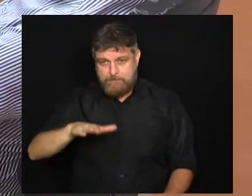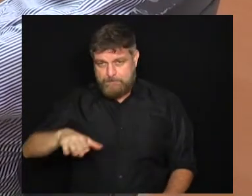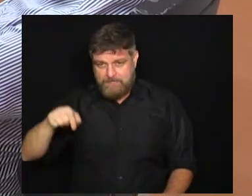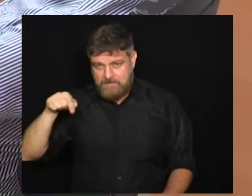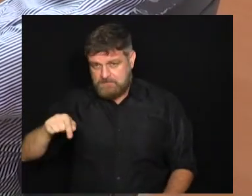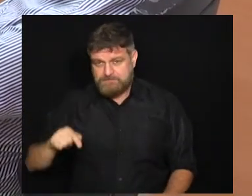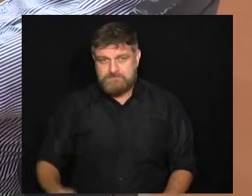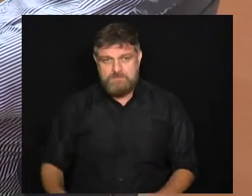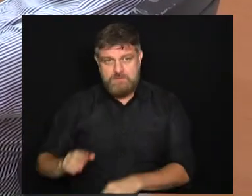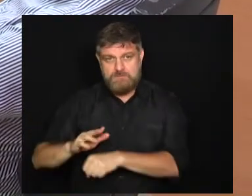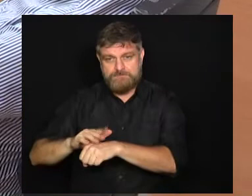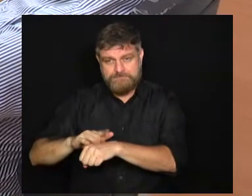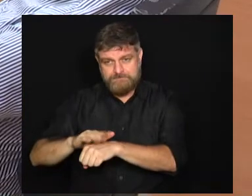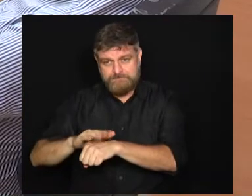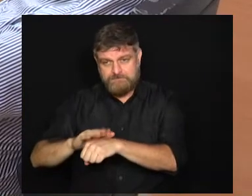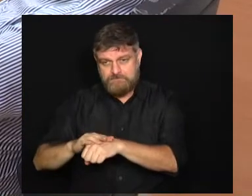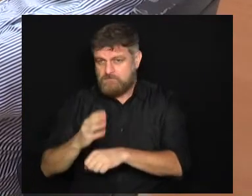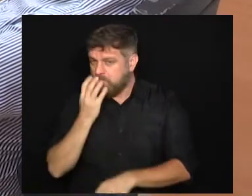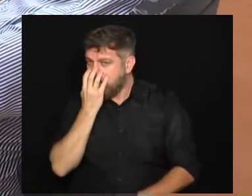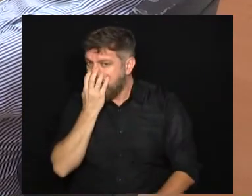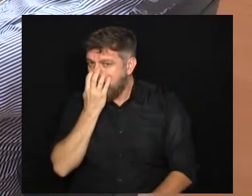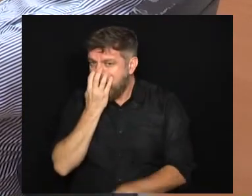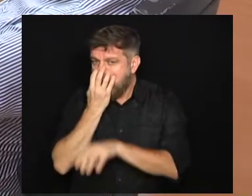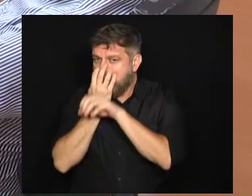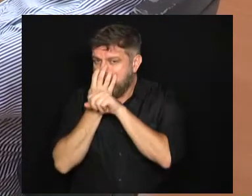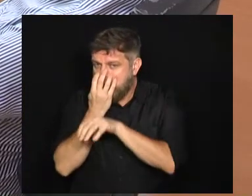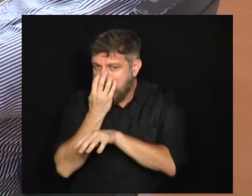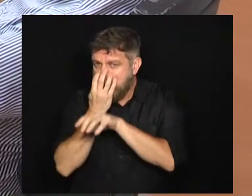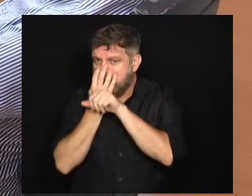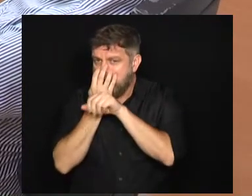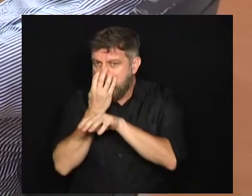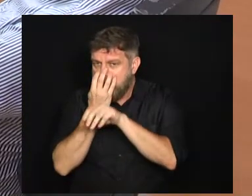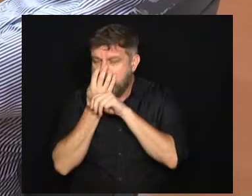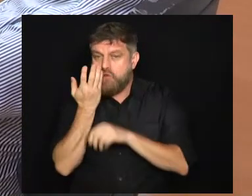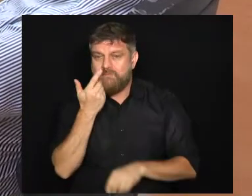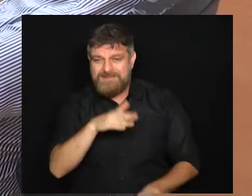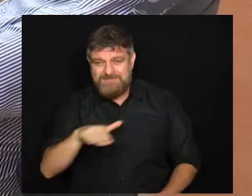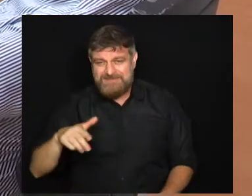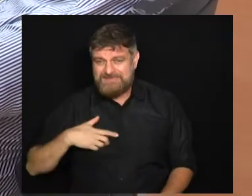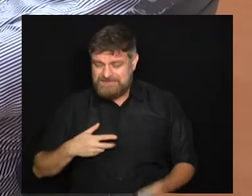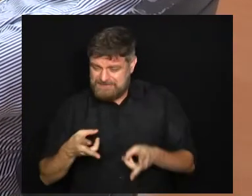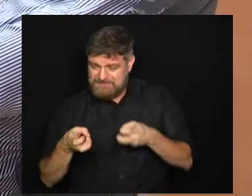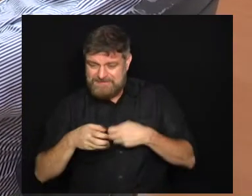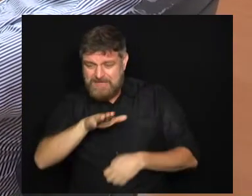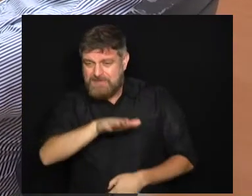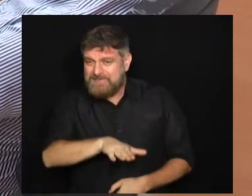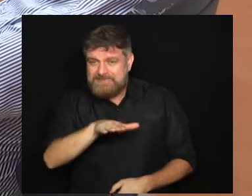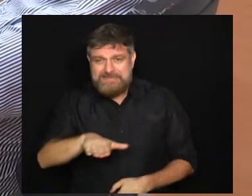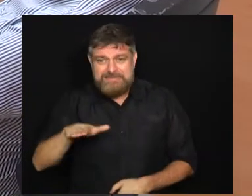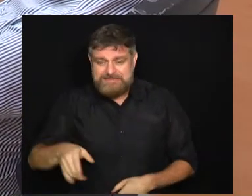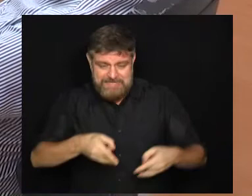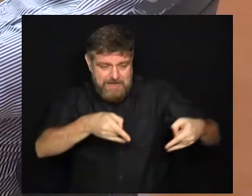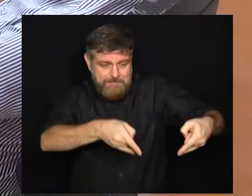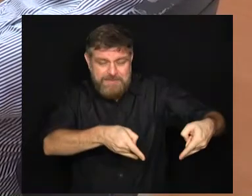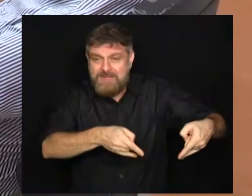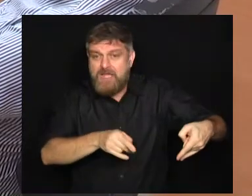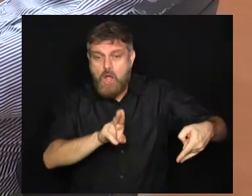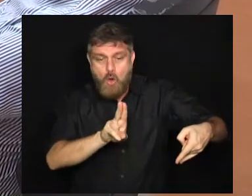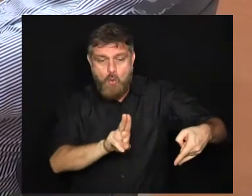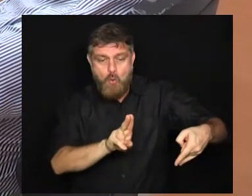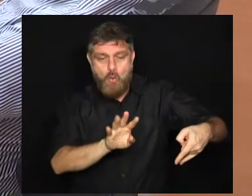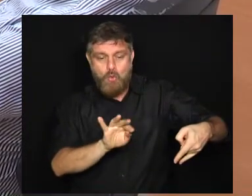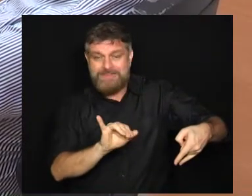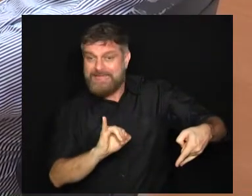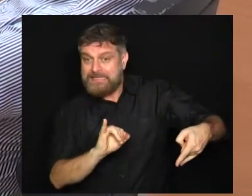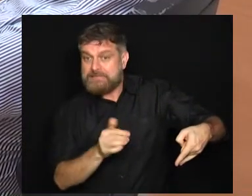das doenças respiratórias da infância. Né? E aí a gente vê o drama de crianças que ficam sem leito de UTI e tudo mais, às vezes